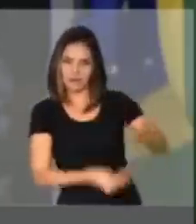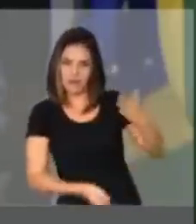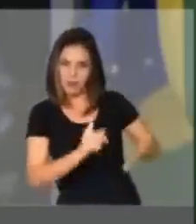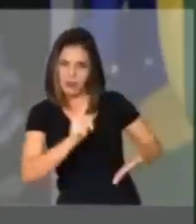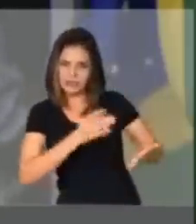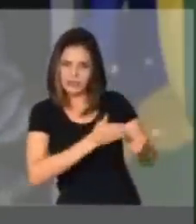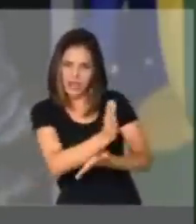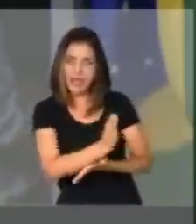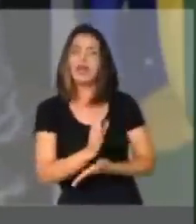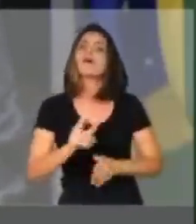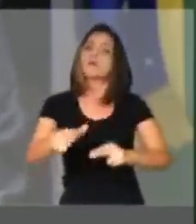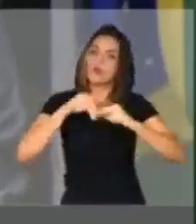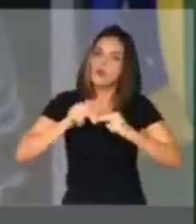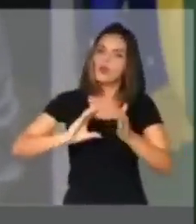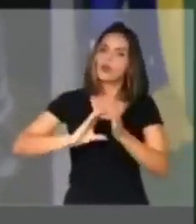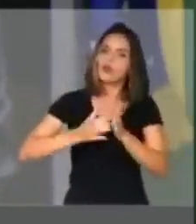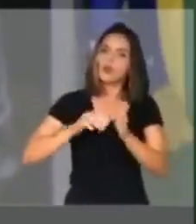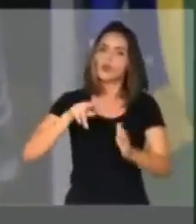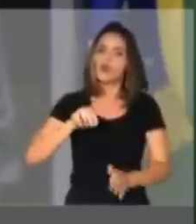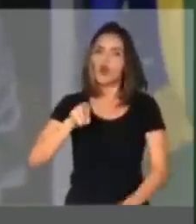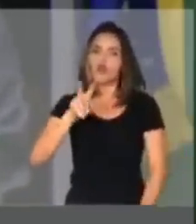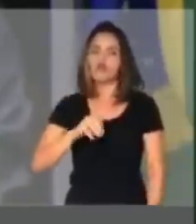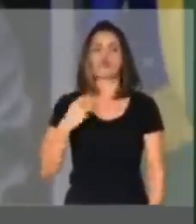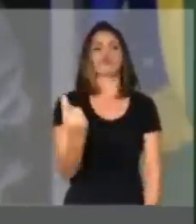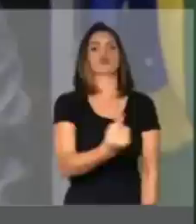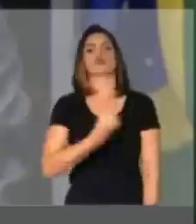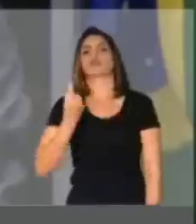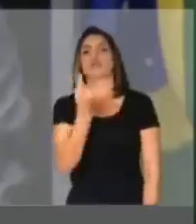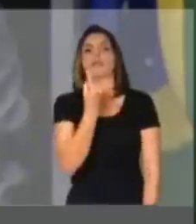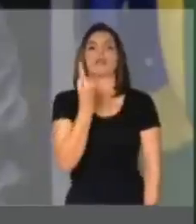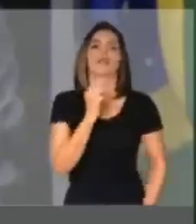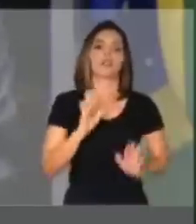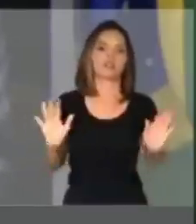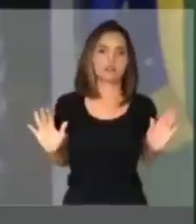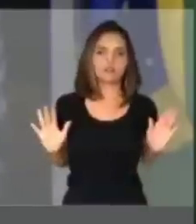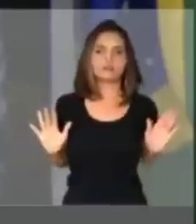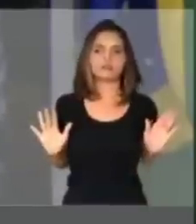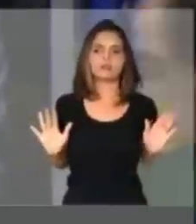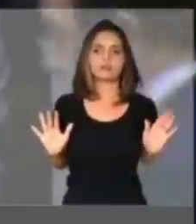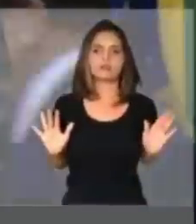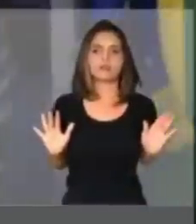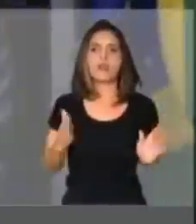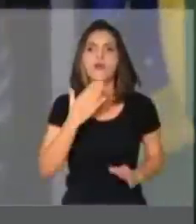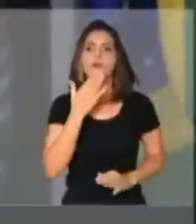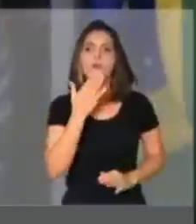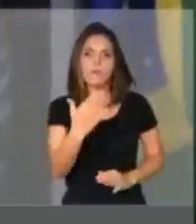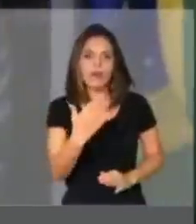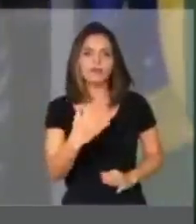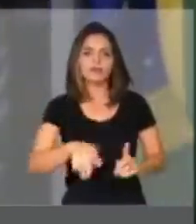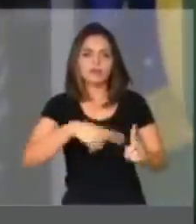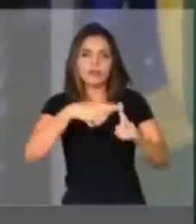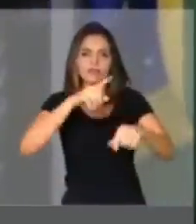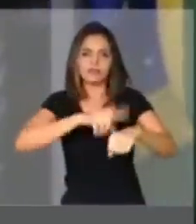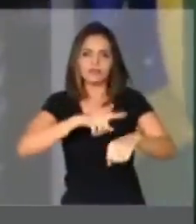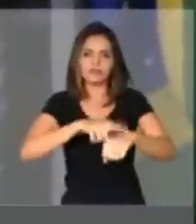todos os vetos, com exceção da derrubada da nossa própria. Eu peço só para concluir, senhor